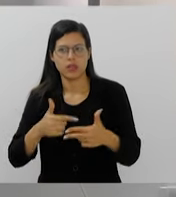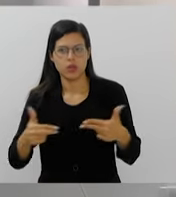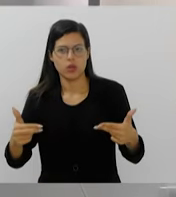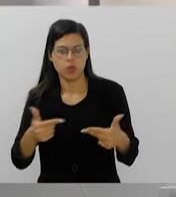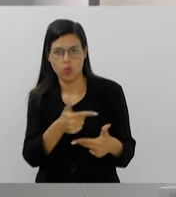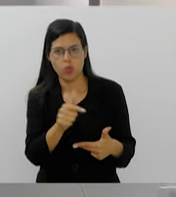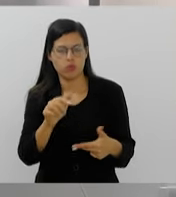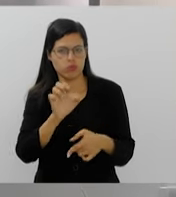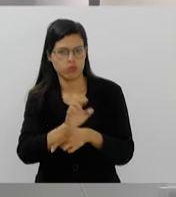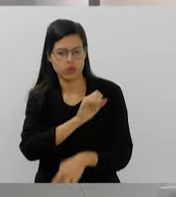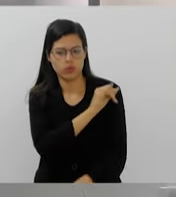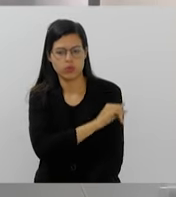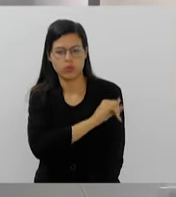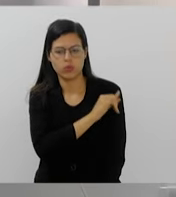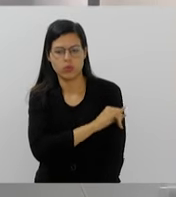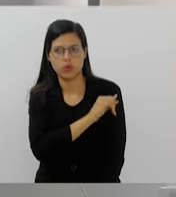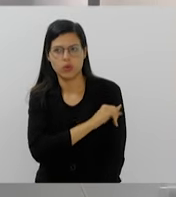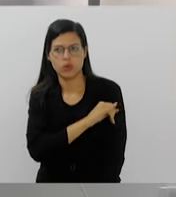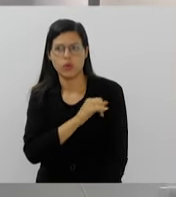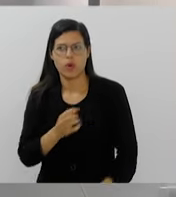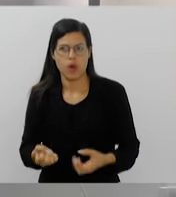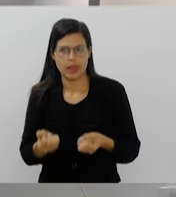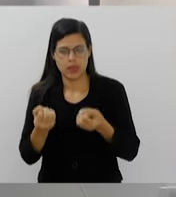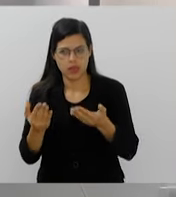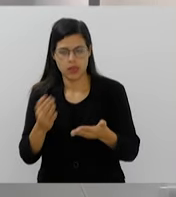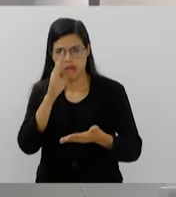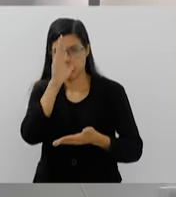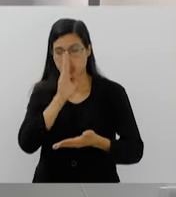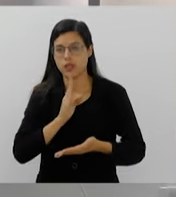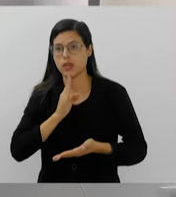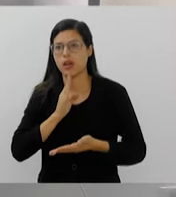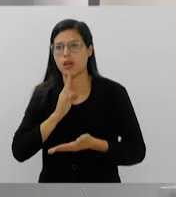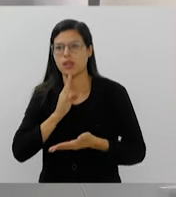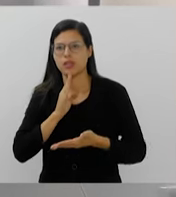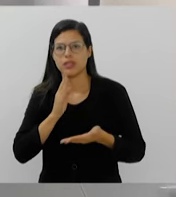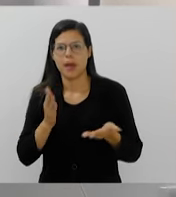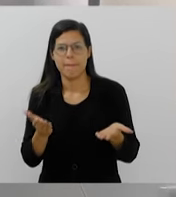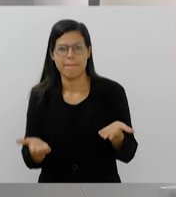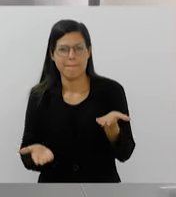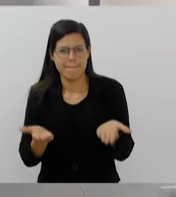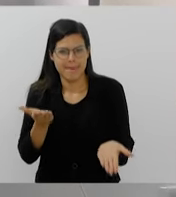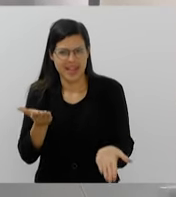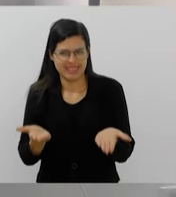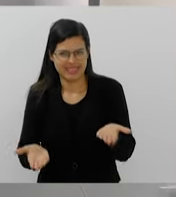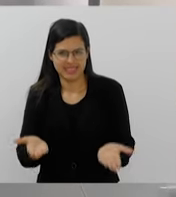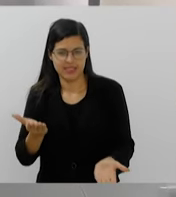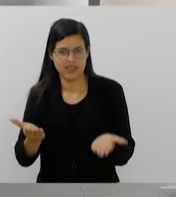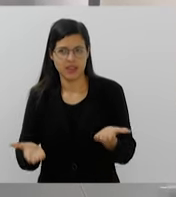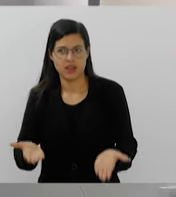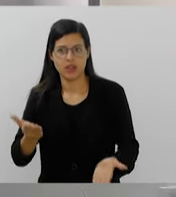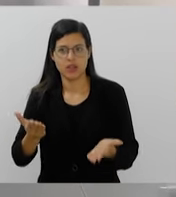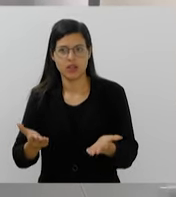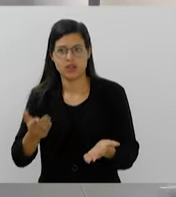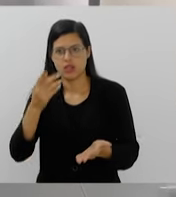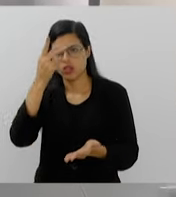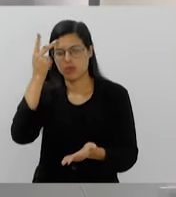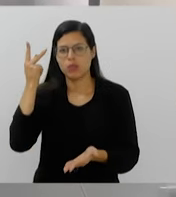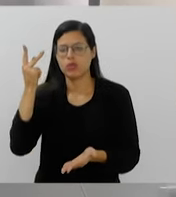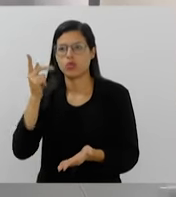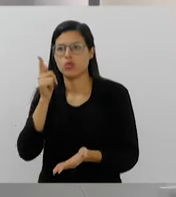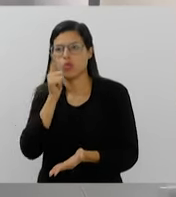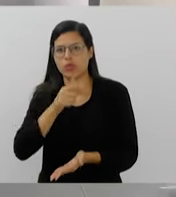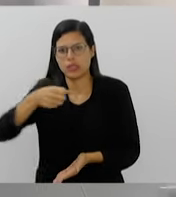no âmbito do Estado do Rio de Janeiro a disponibilizar gratuitamente balança para os hóspedes pesarem as suas bagagens.